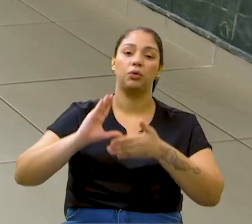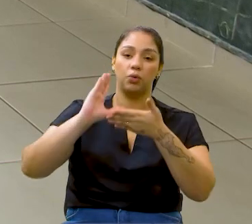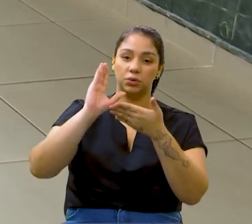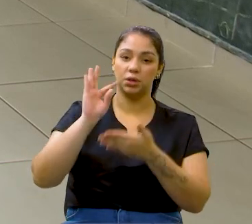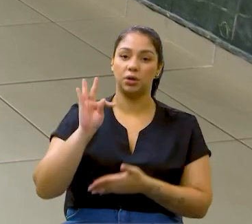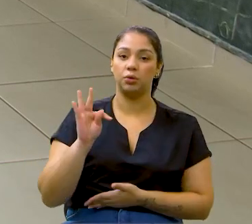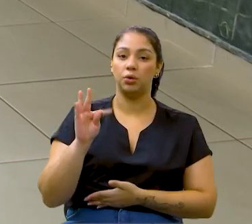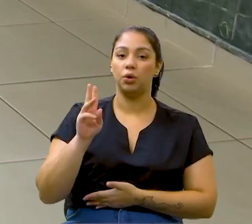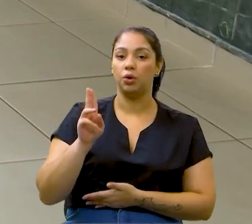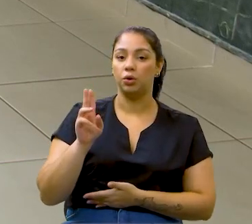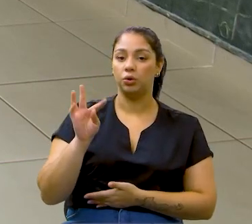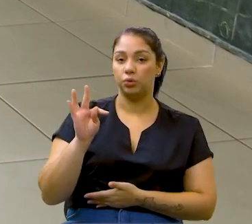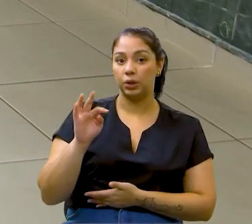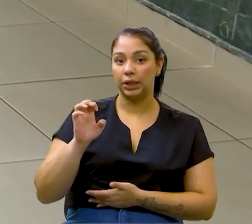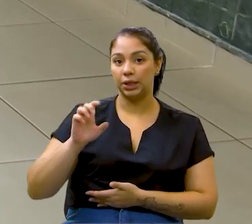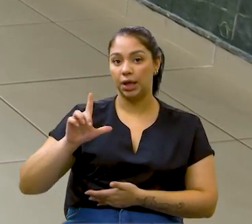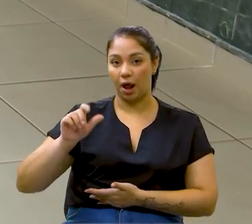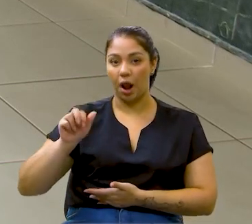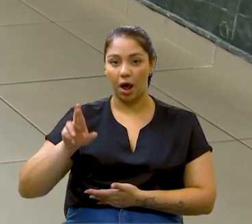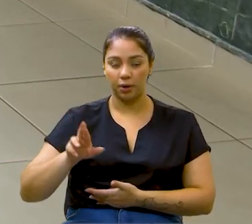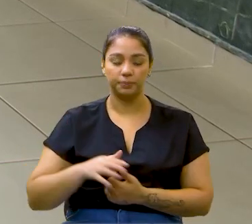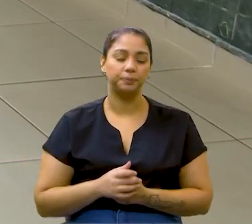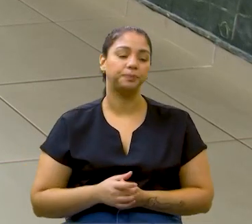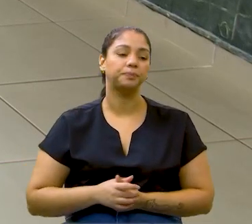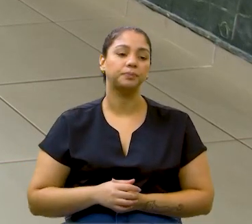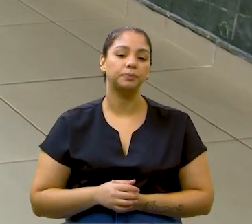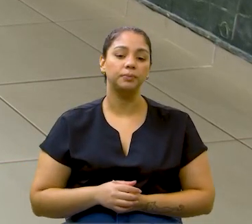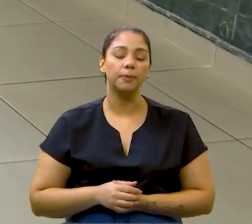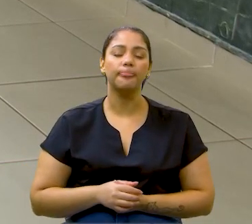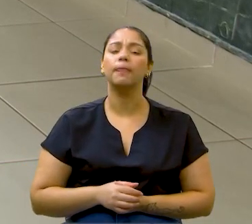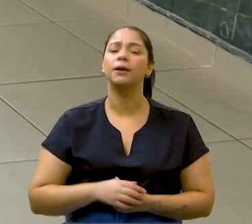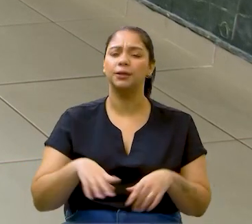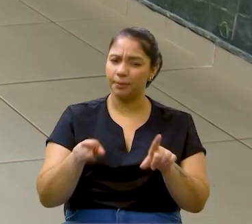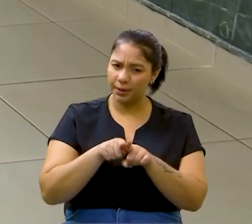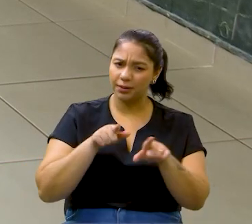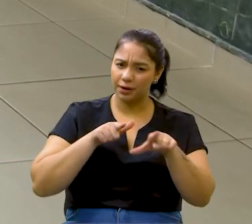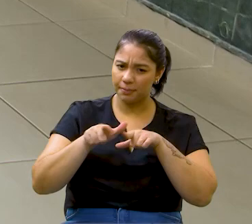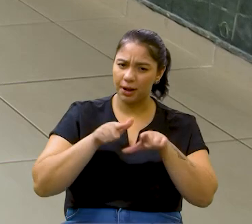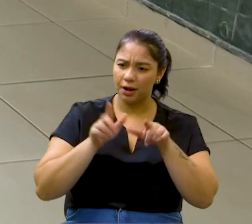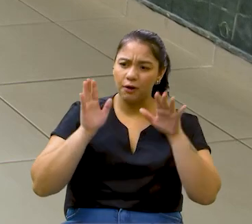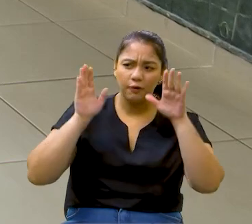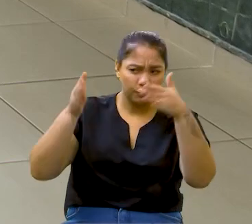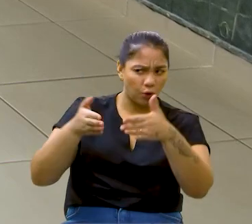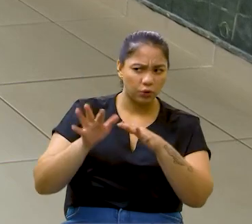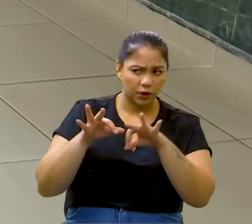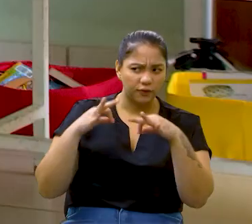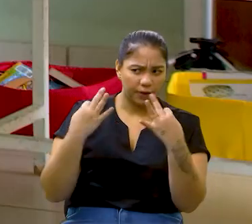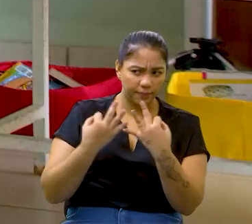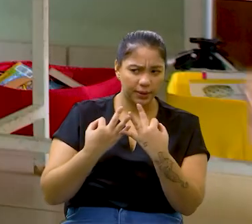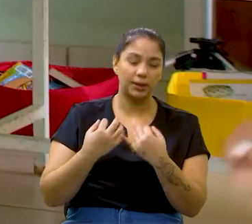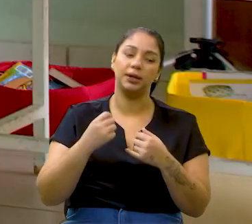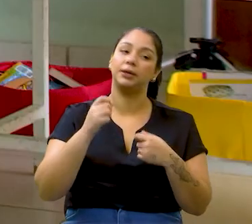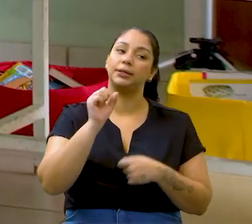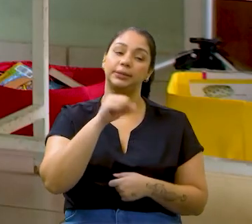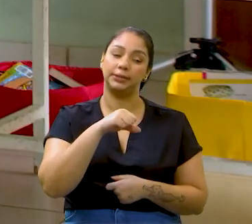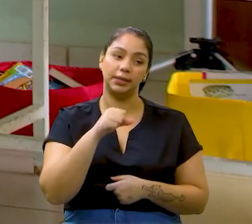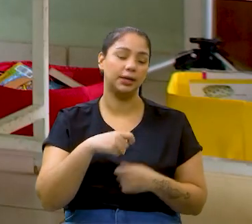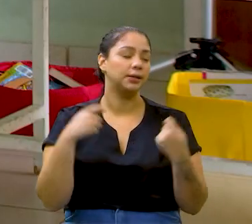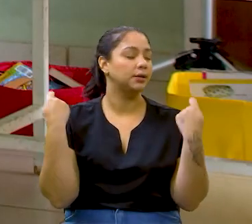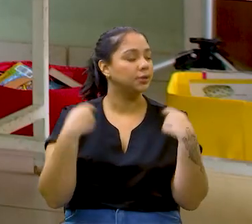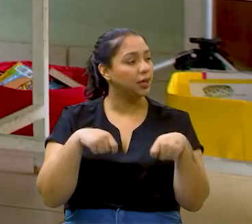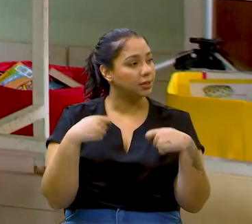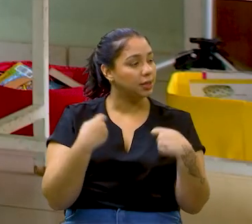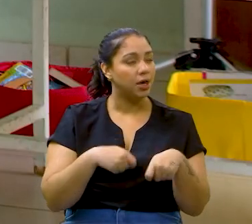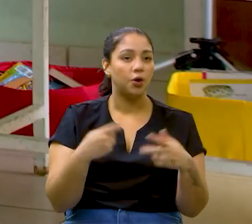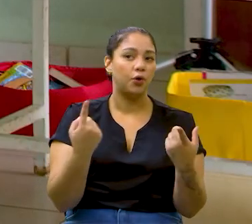que... A garantia de direitos, né? Sim. E vocês trabalham muito com isso da proximidade com a família, né? Essa questão essencial, porque não